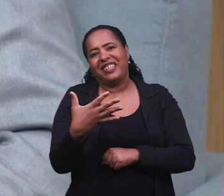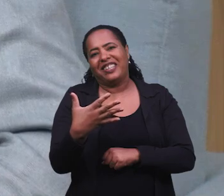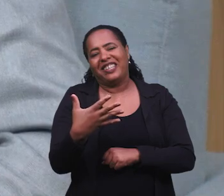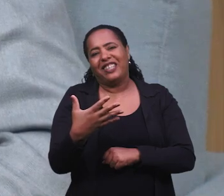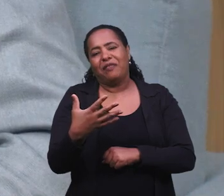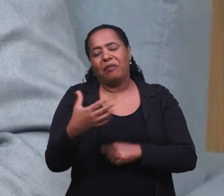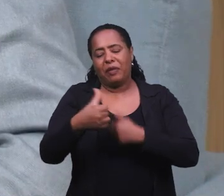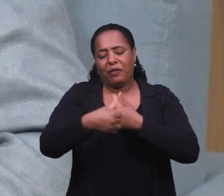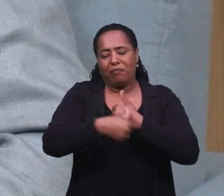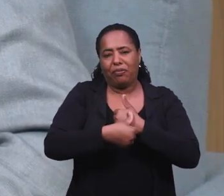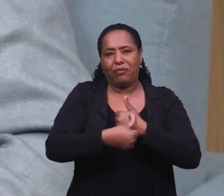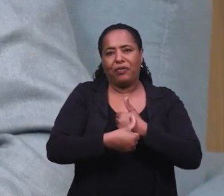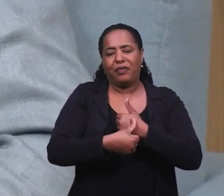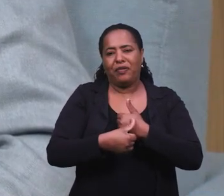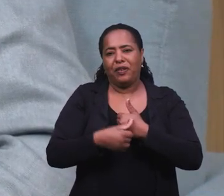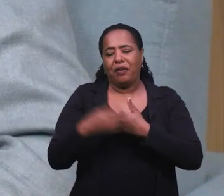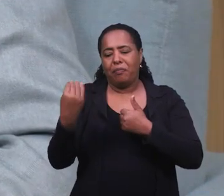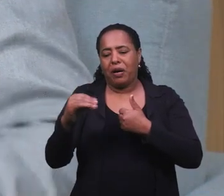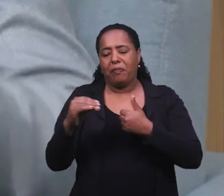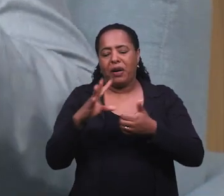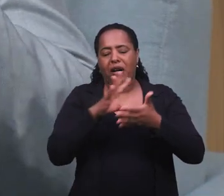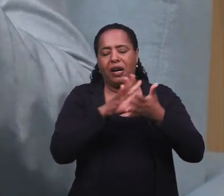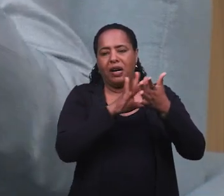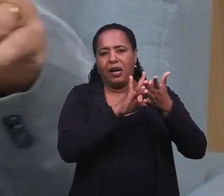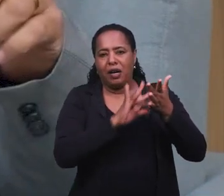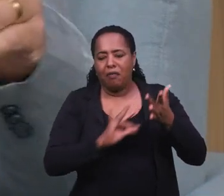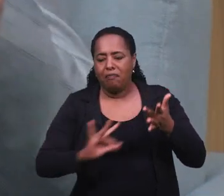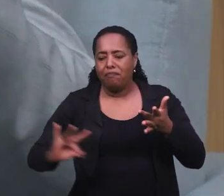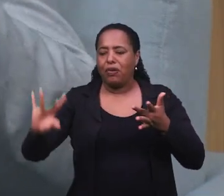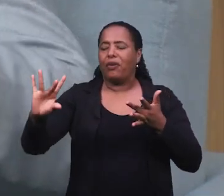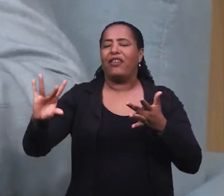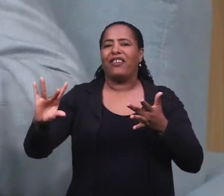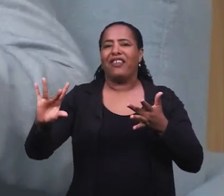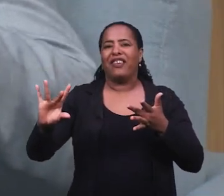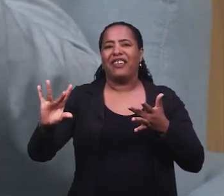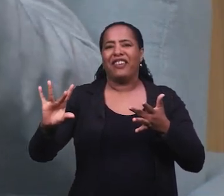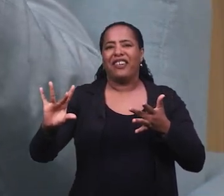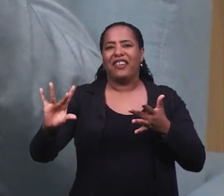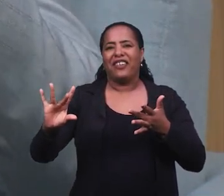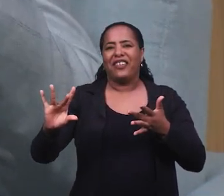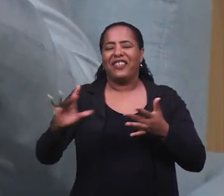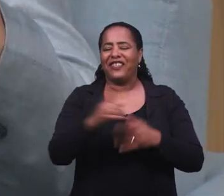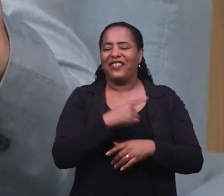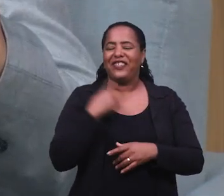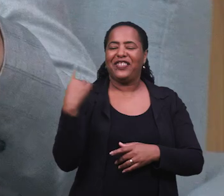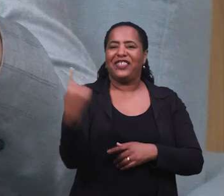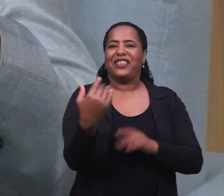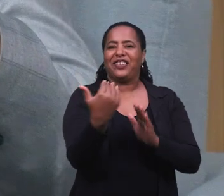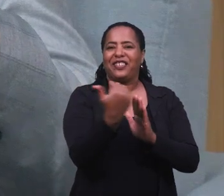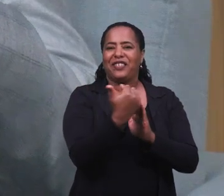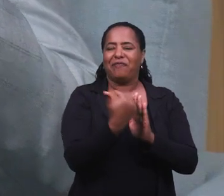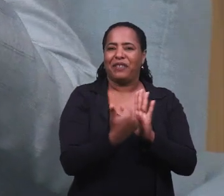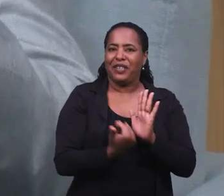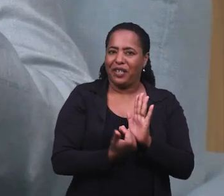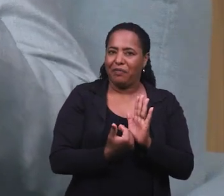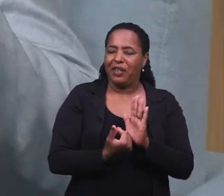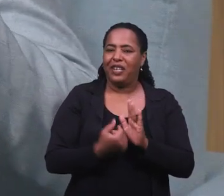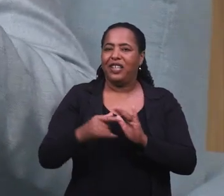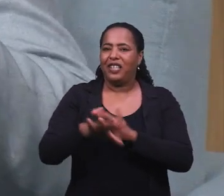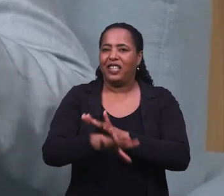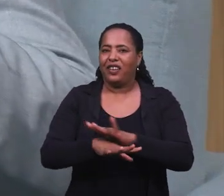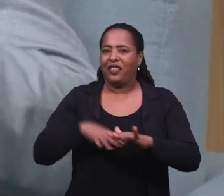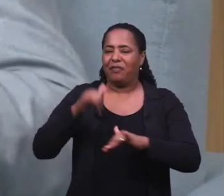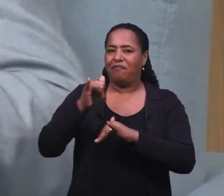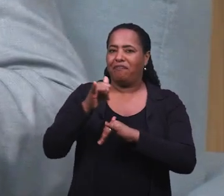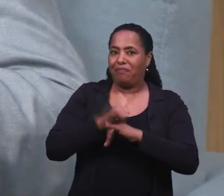É sempre muito bom ter essa participação. Quando você curte, quando você comenta, quando você compartilha, você torna